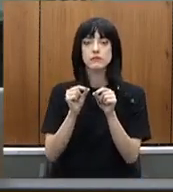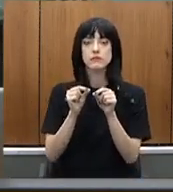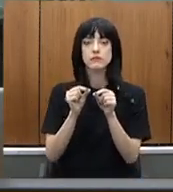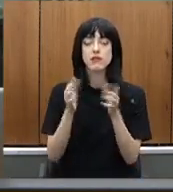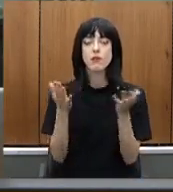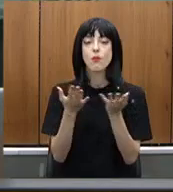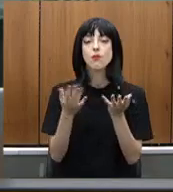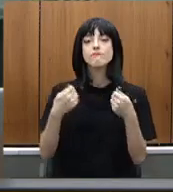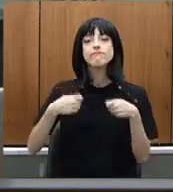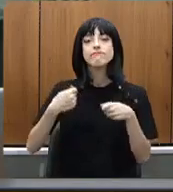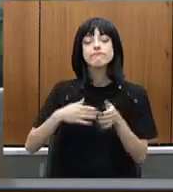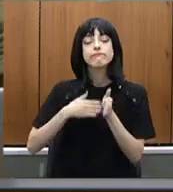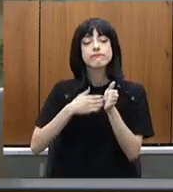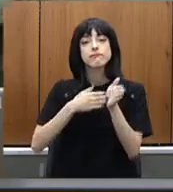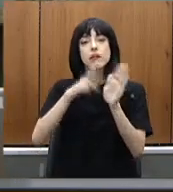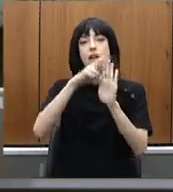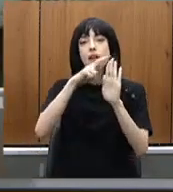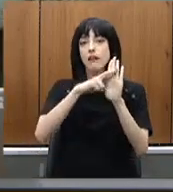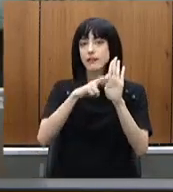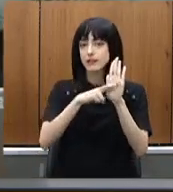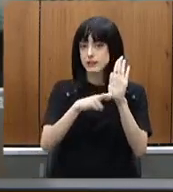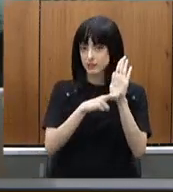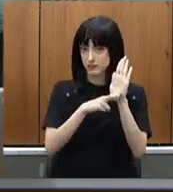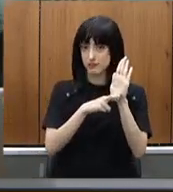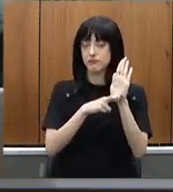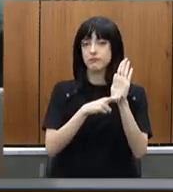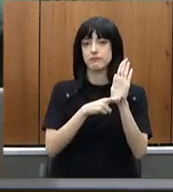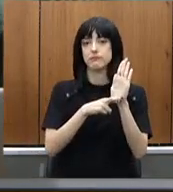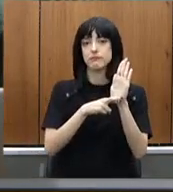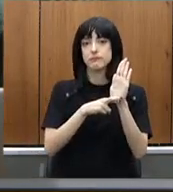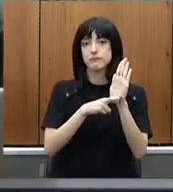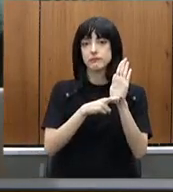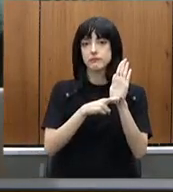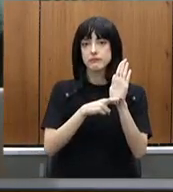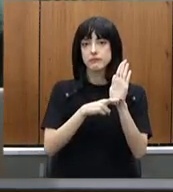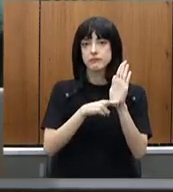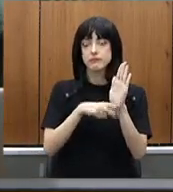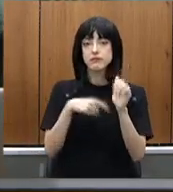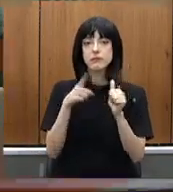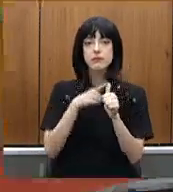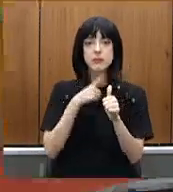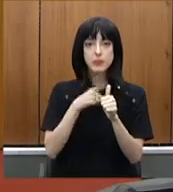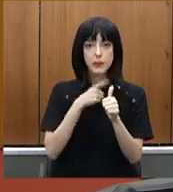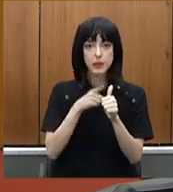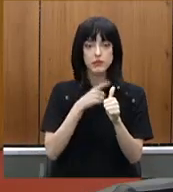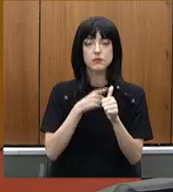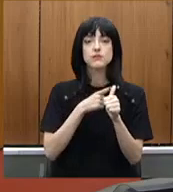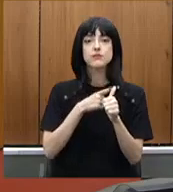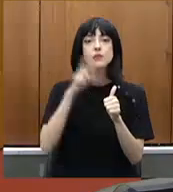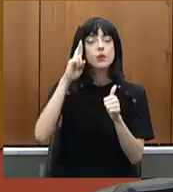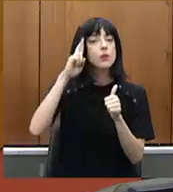seguintes normas e procedimentos primeiro Comandante Geraldo Polícia Militar